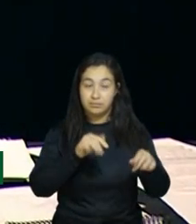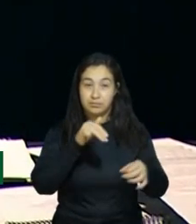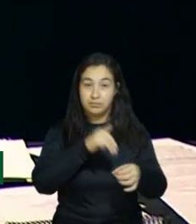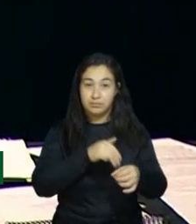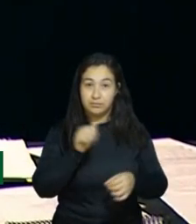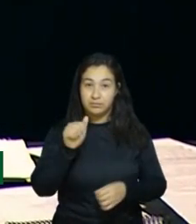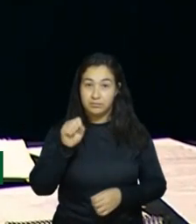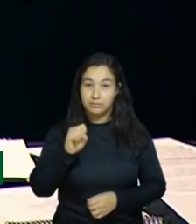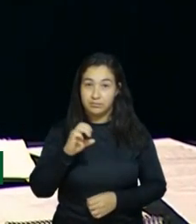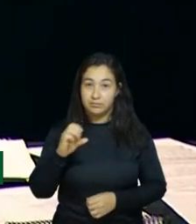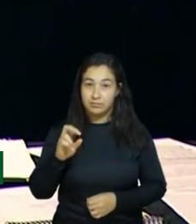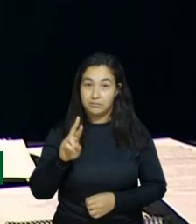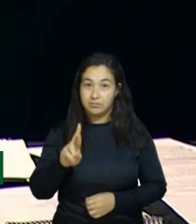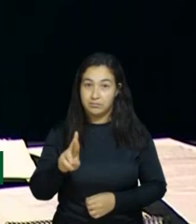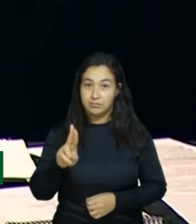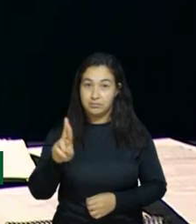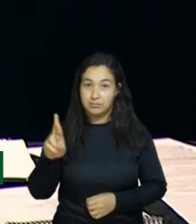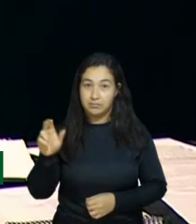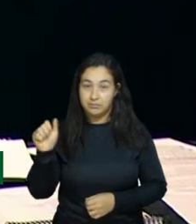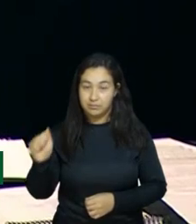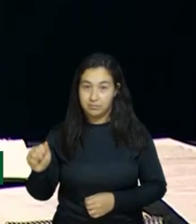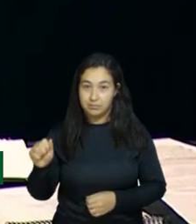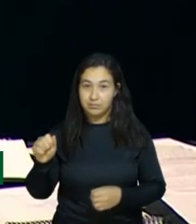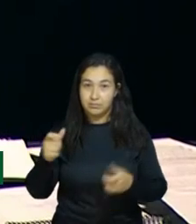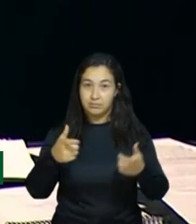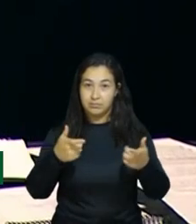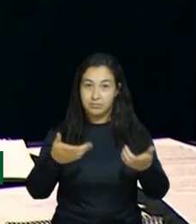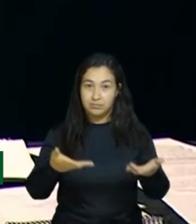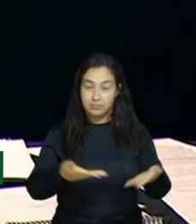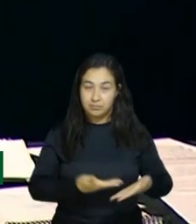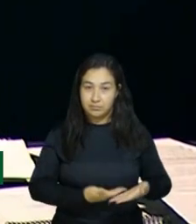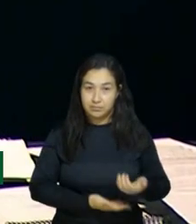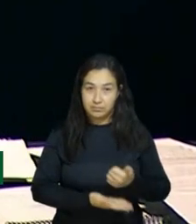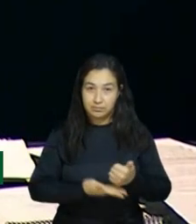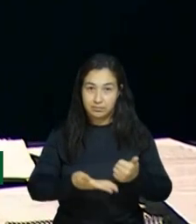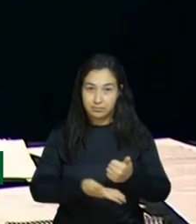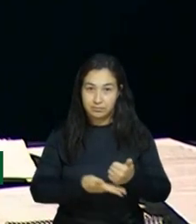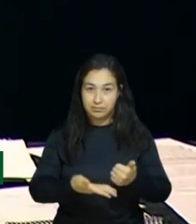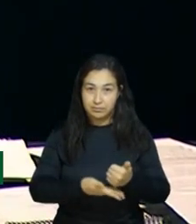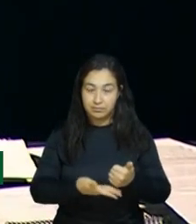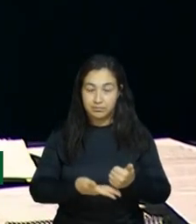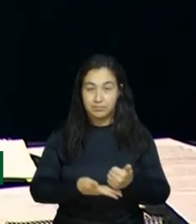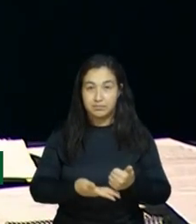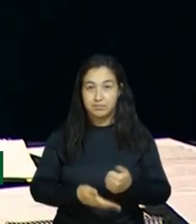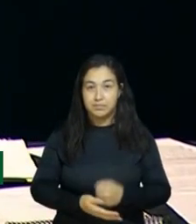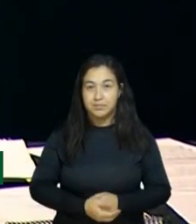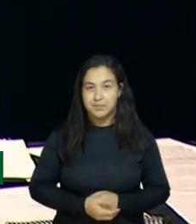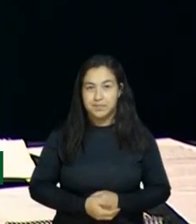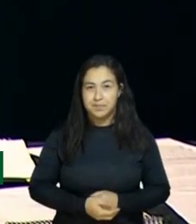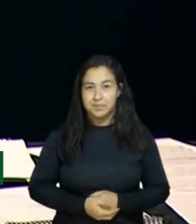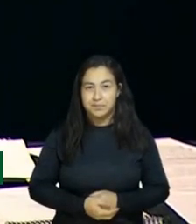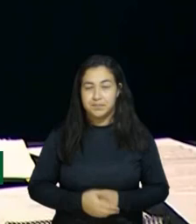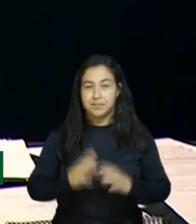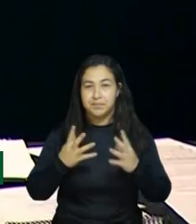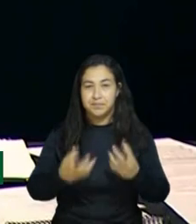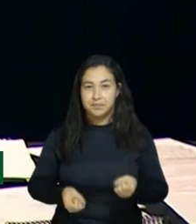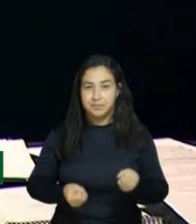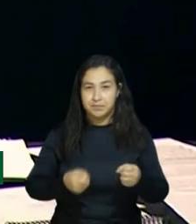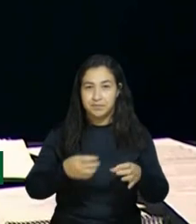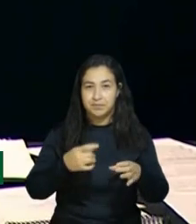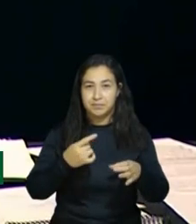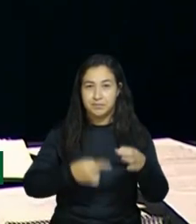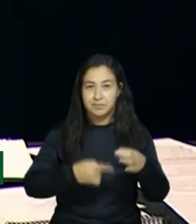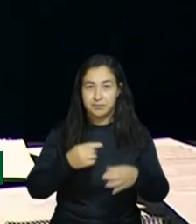da colonização vêneta em Santa Catarina, com emenda substitutiva global e pareceres favoráveis das comissões de